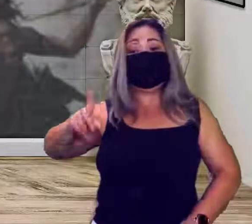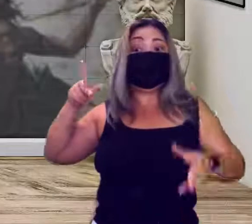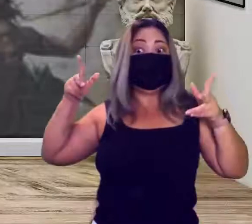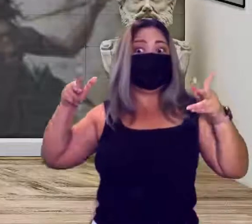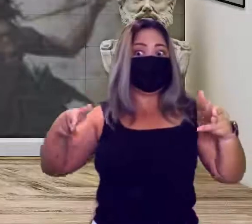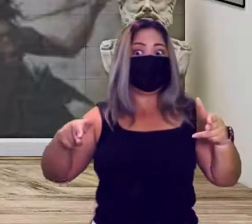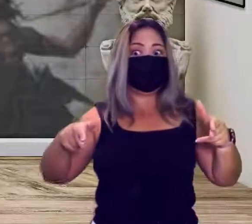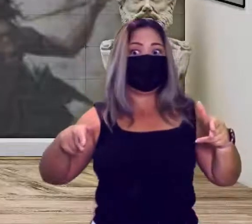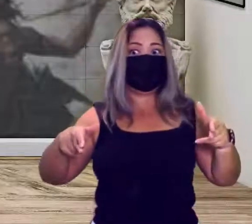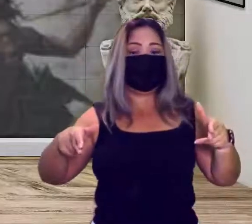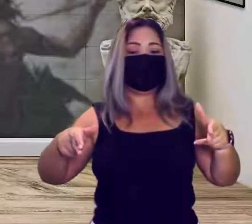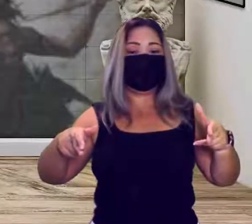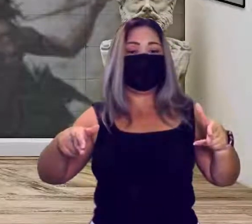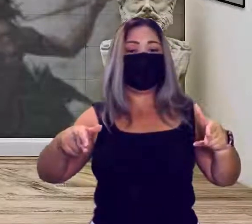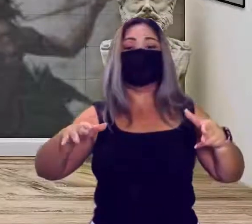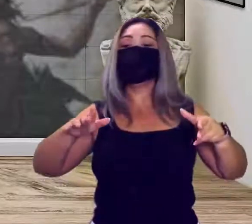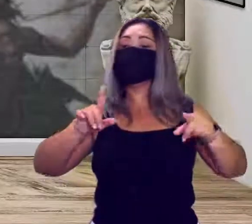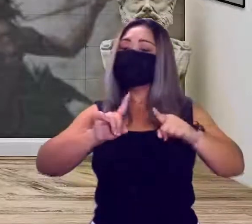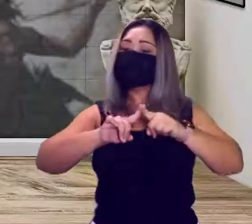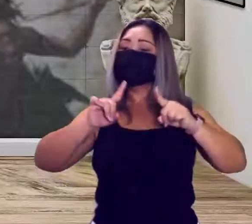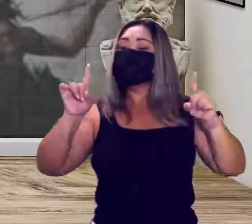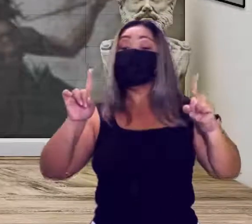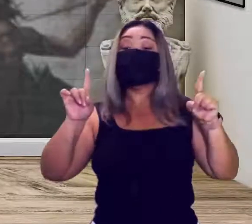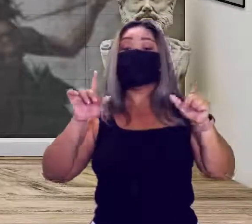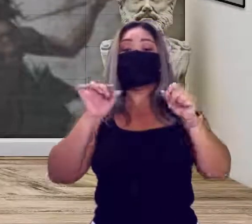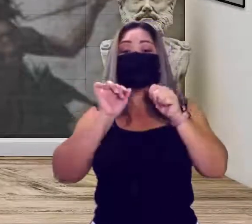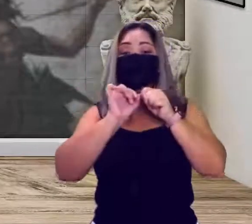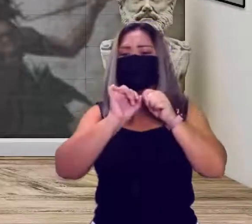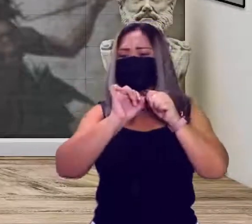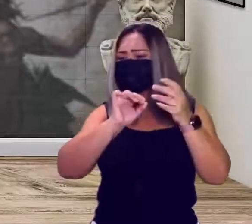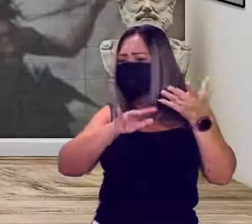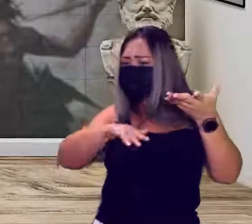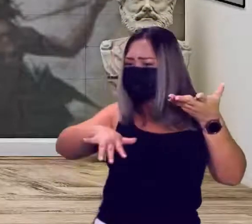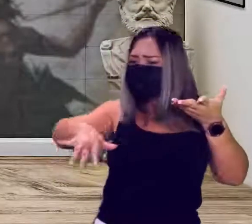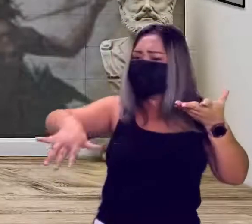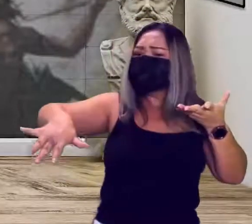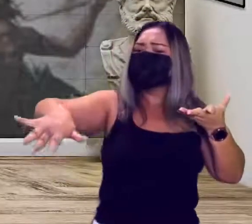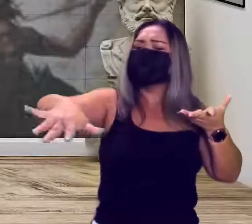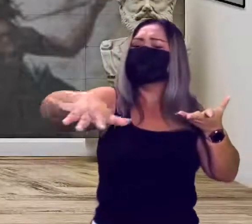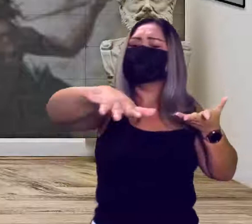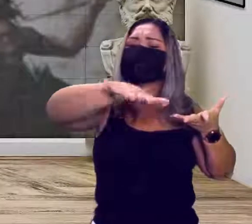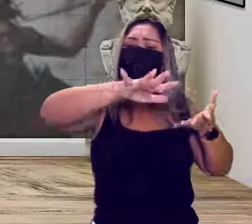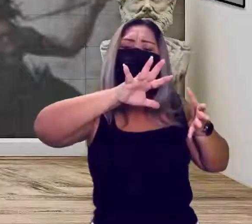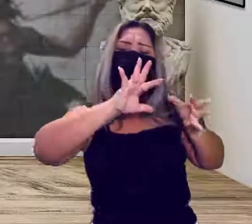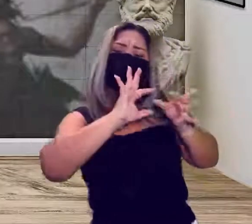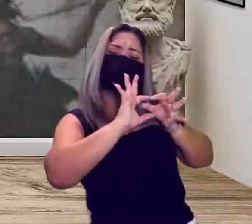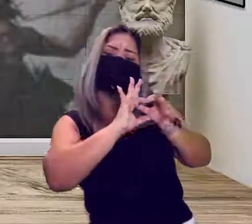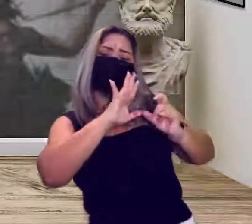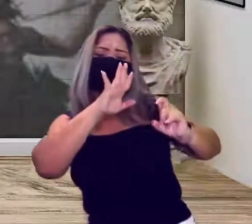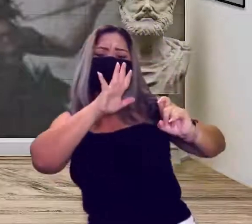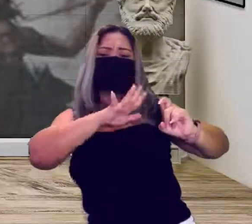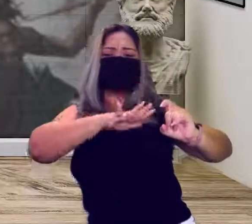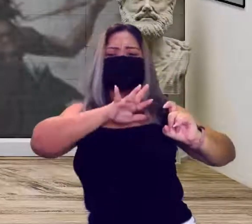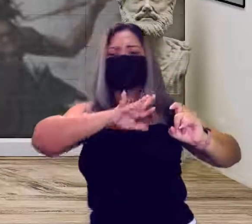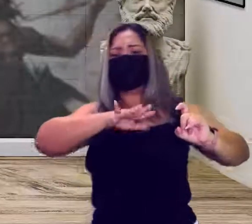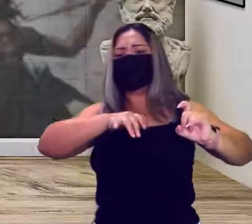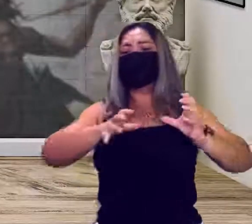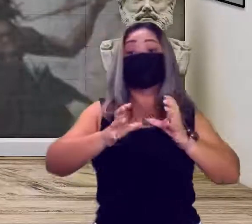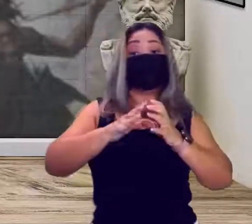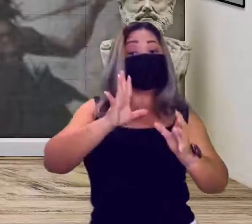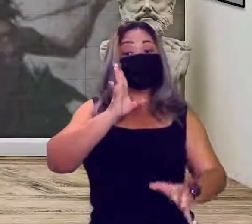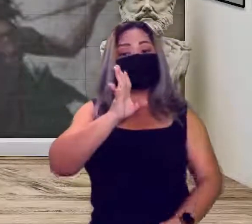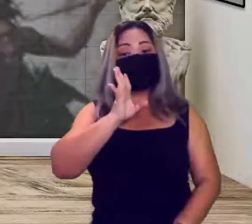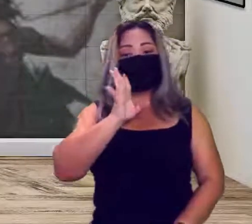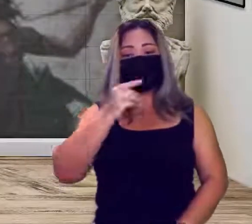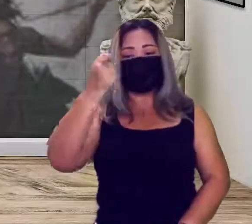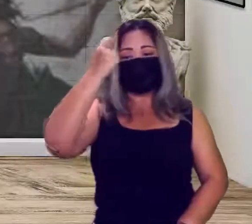idêntico, né? Mas como uma cosmogonia, ou seja, que envolve, né, todo o sistema mitológico. Muito legal essa